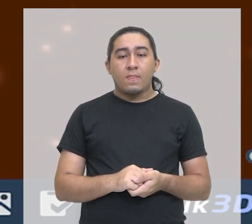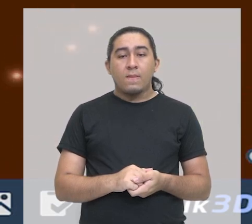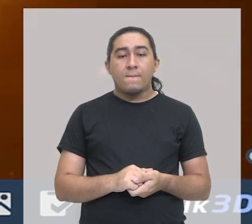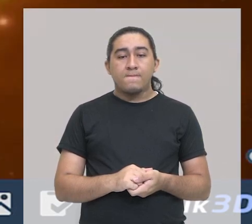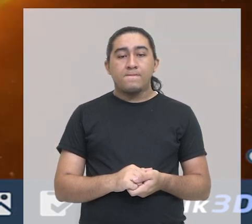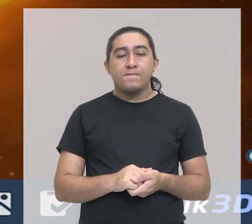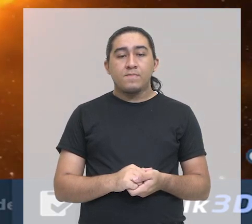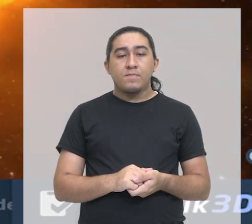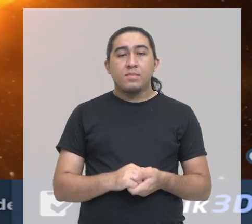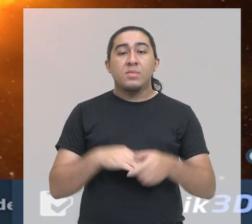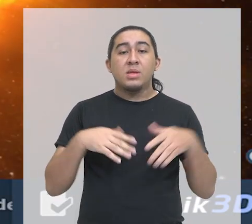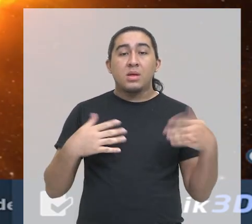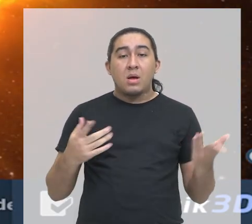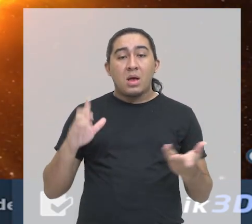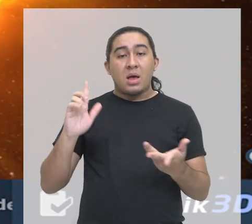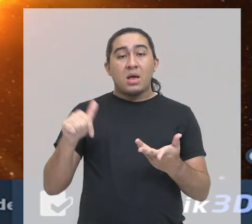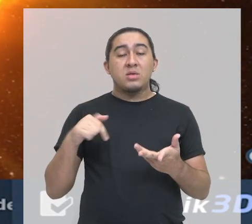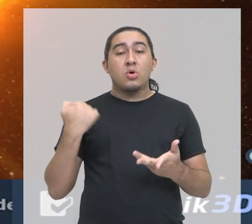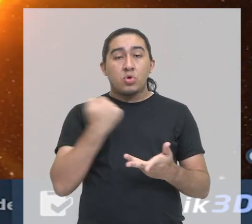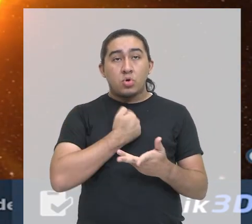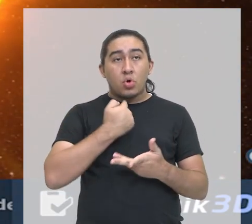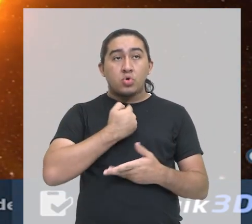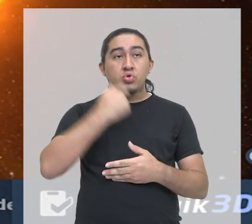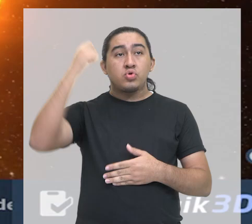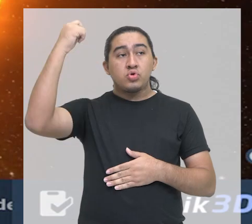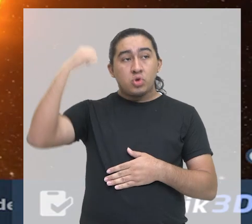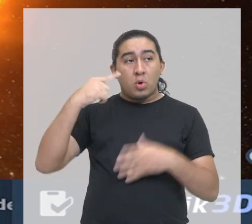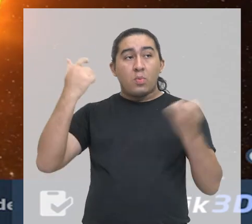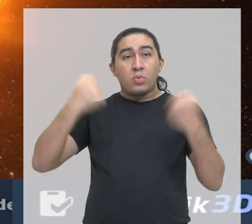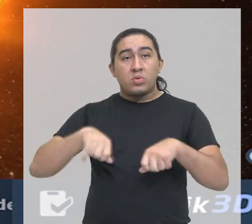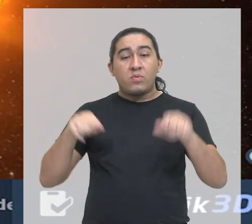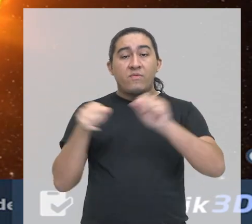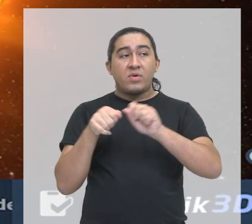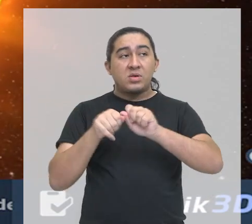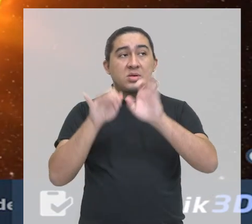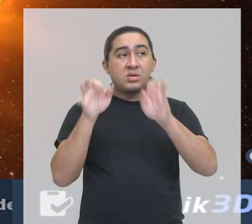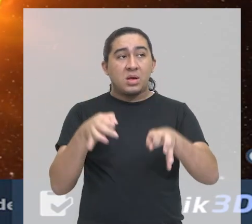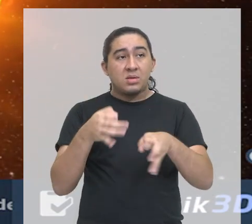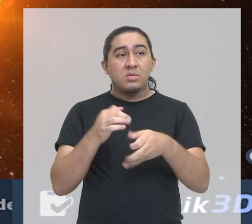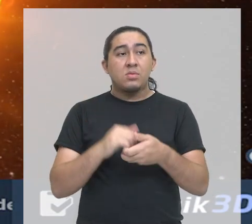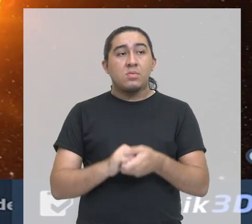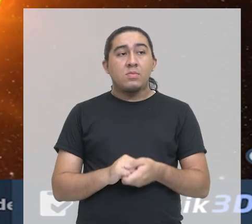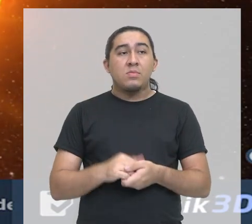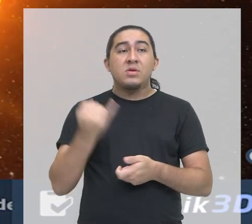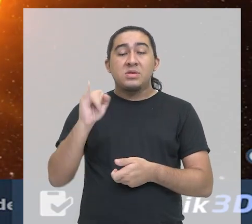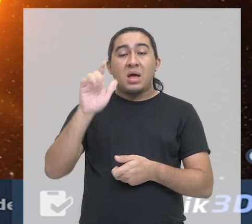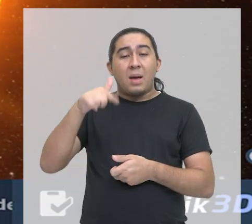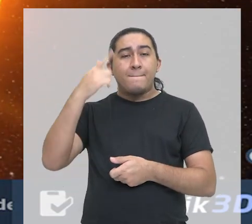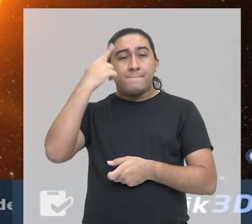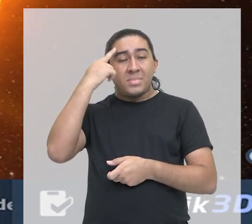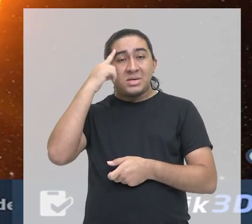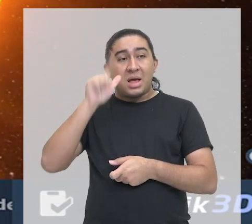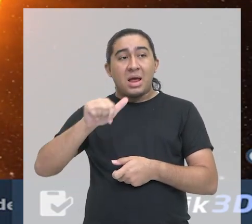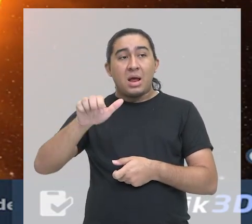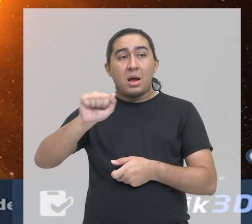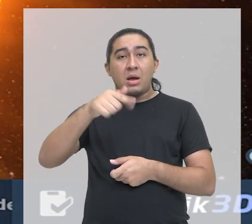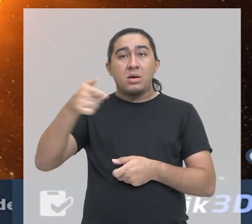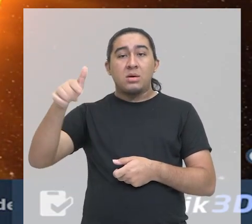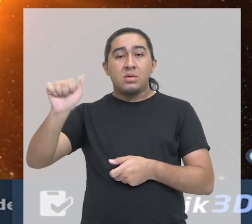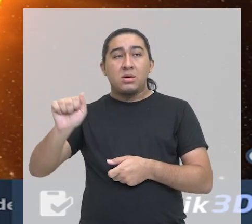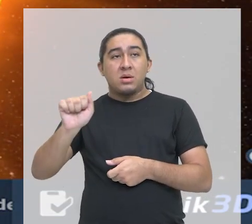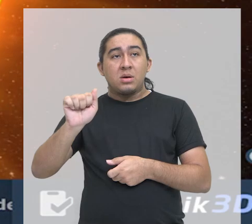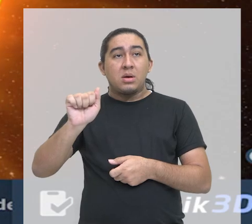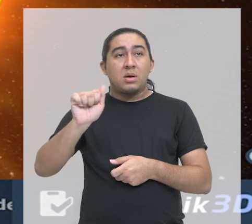hélio. Tudo bem? Então é isso que o nosso Sol consegue fazer enquanto uma anã branca aqui do